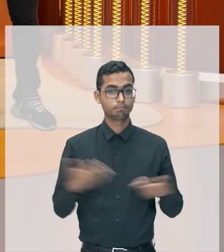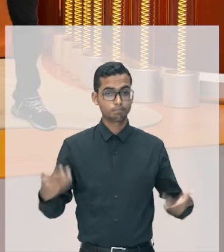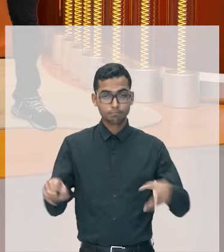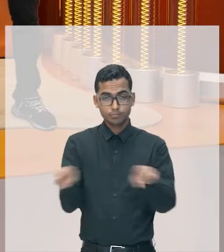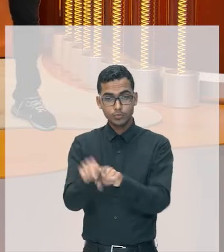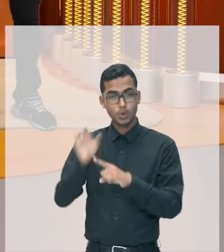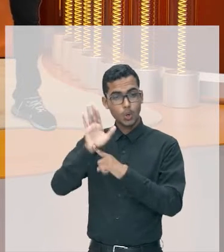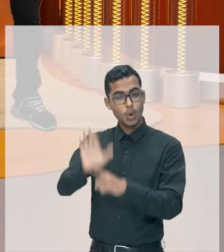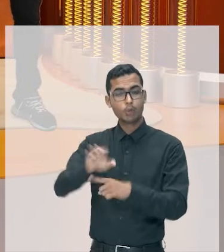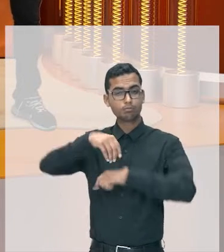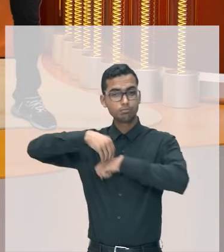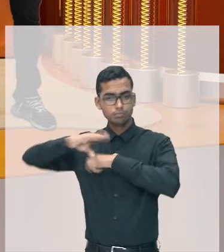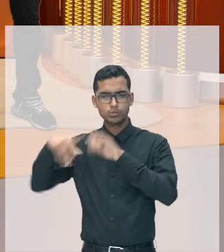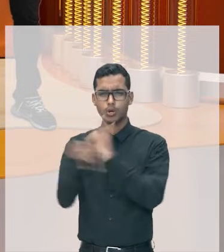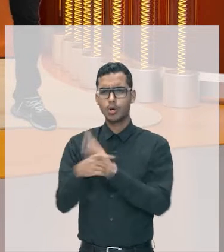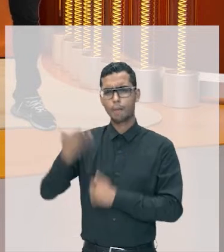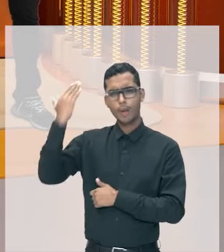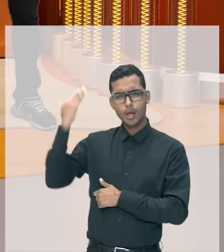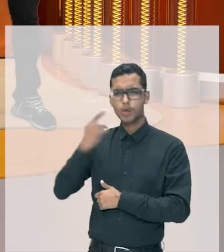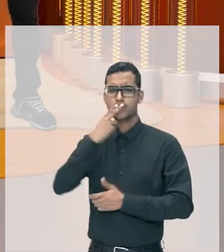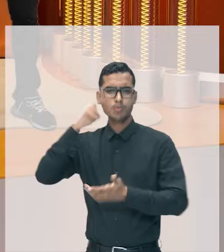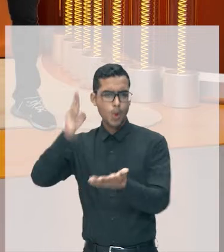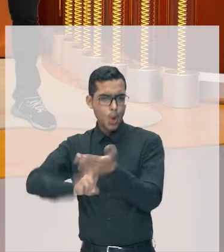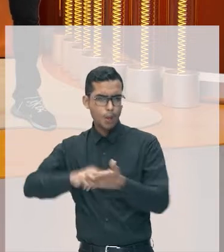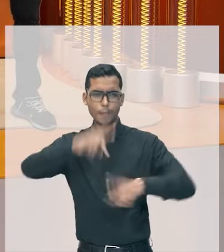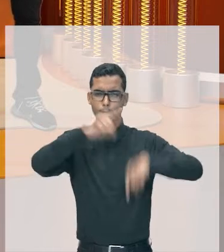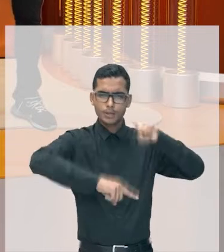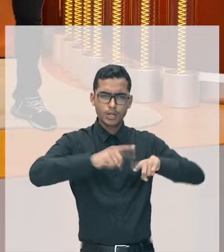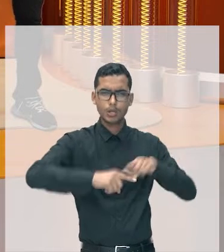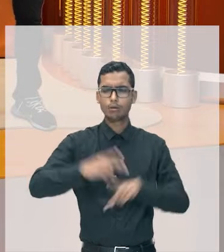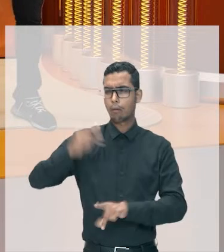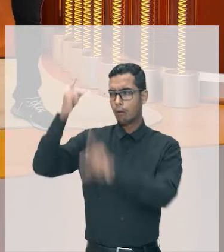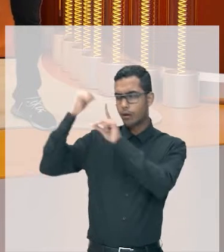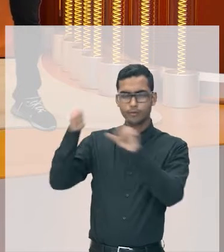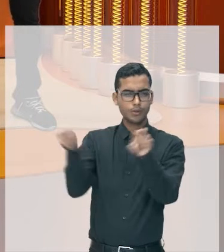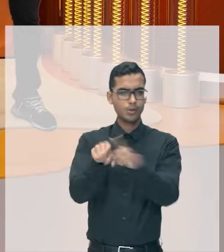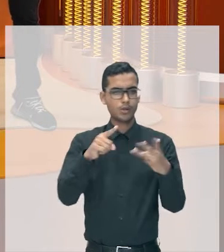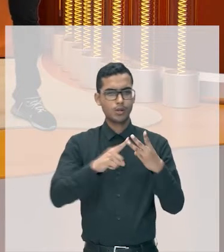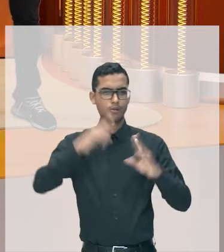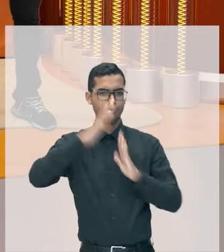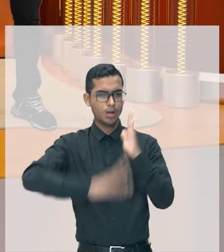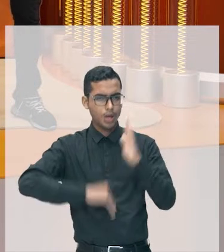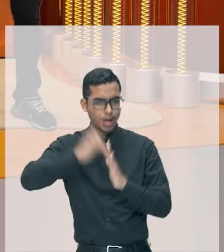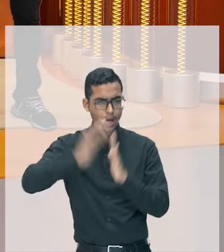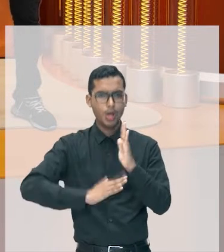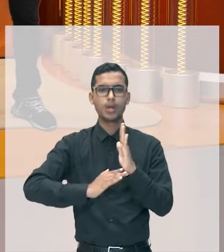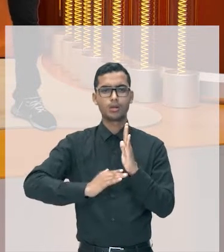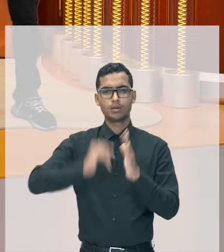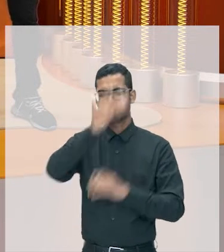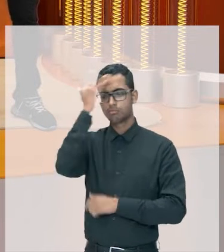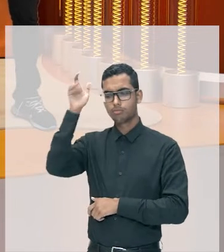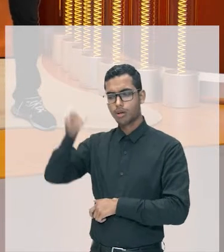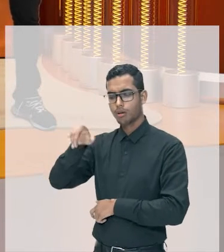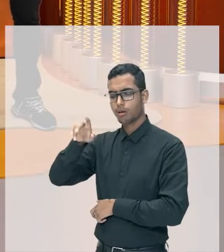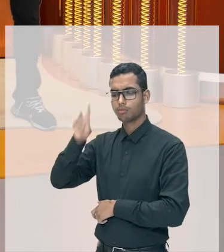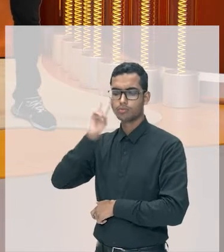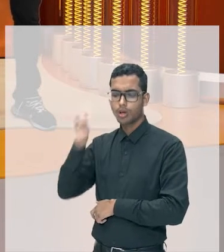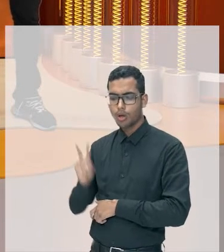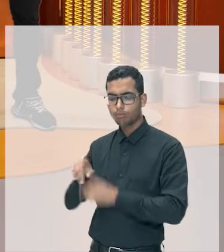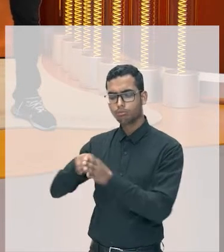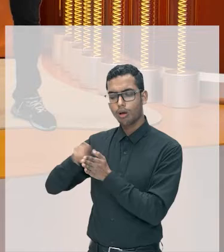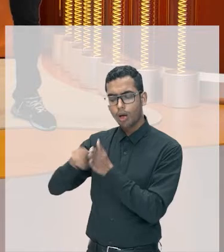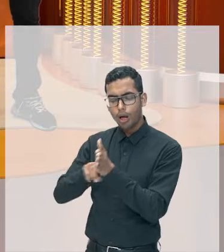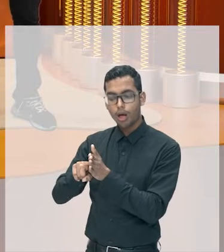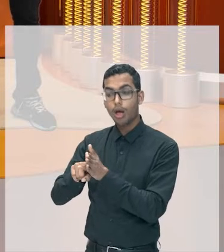do passado, como cartas, objetos antigos, pinturas e fotos que os historiadores usam para